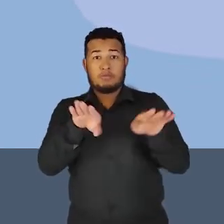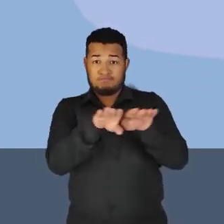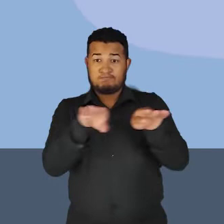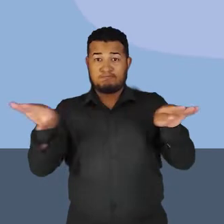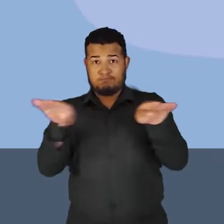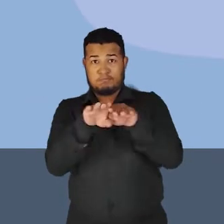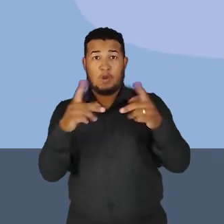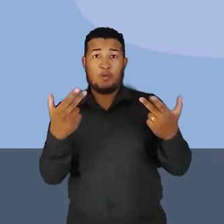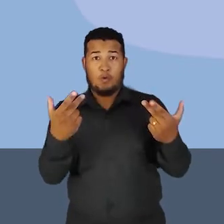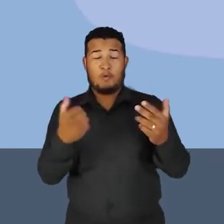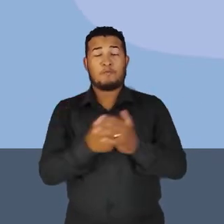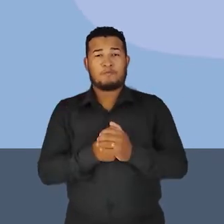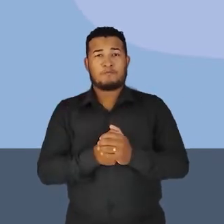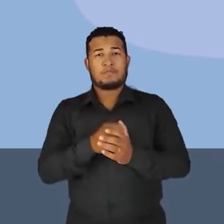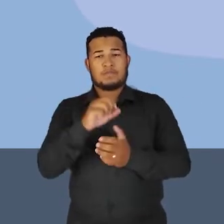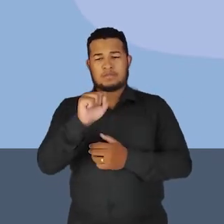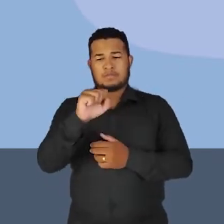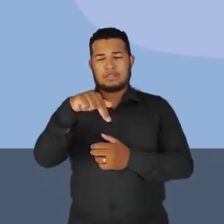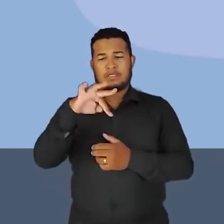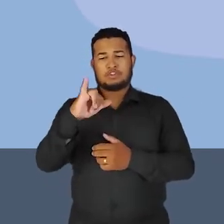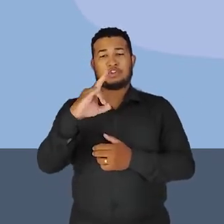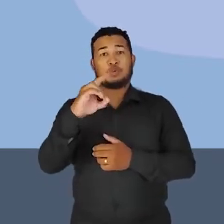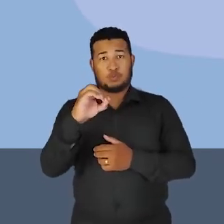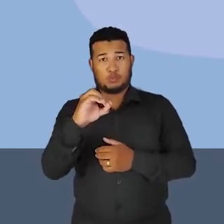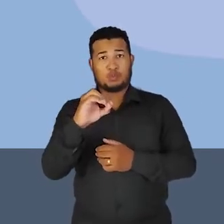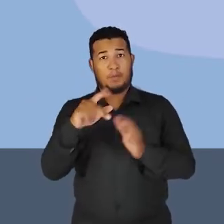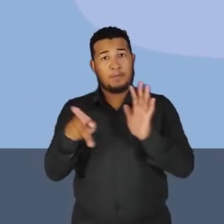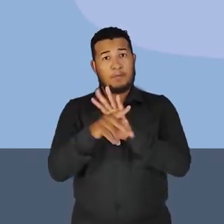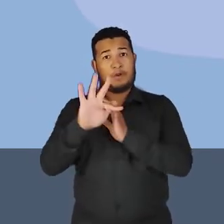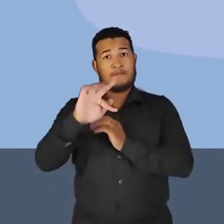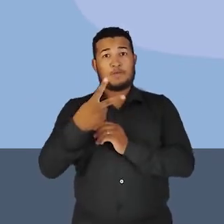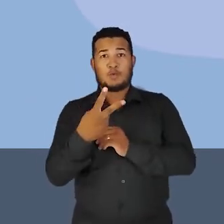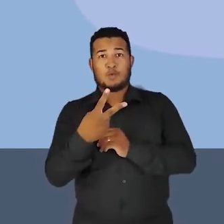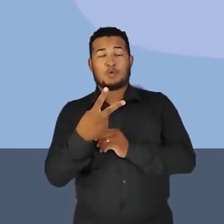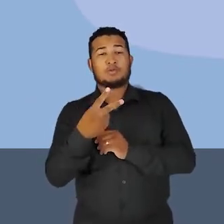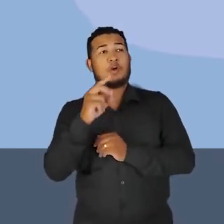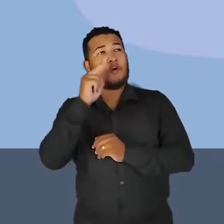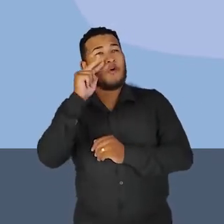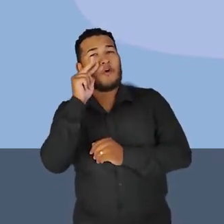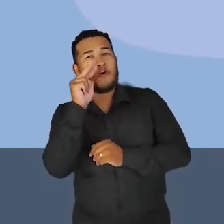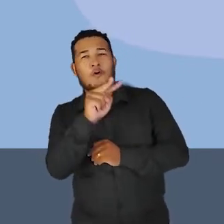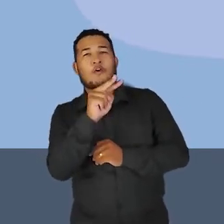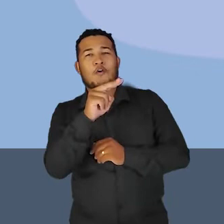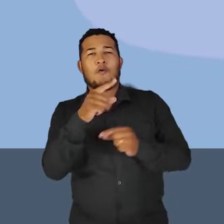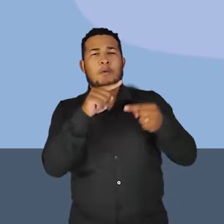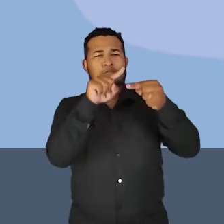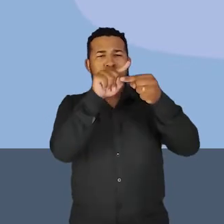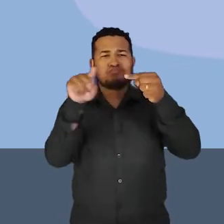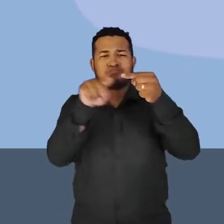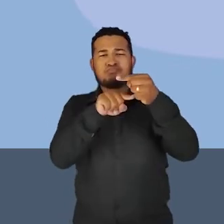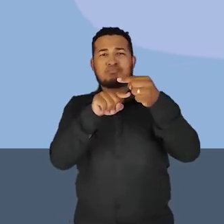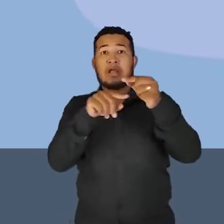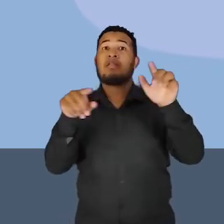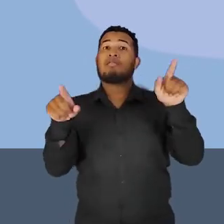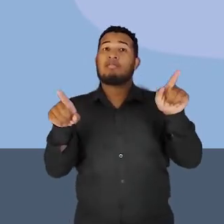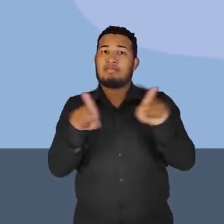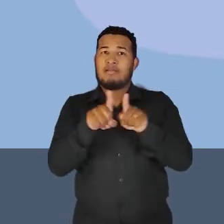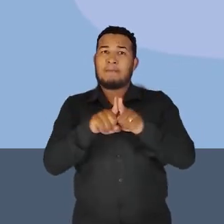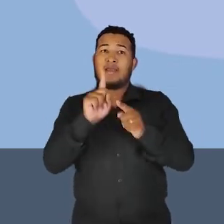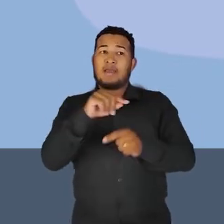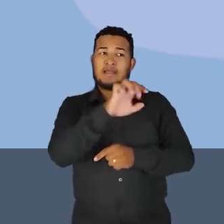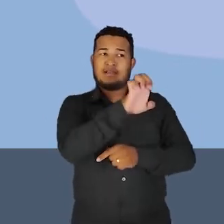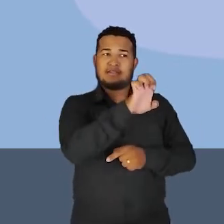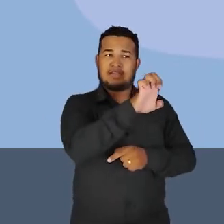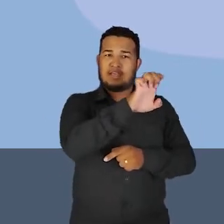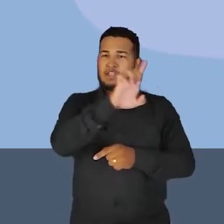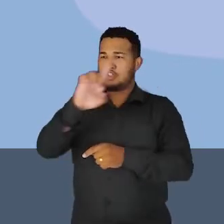horizontal. O sentido do vetor F2 é só olhar a ponta da flecha. Também está sendo da